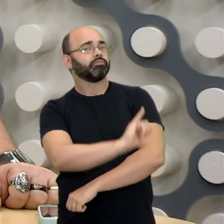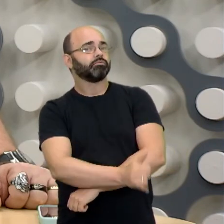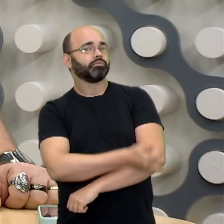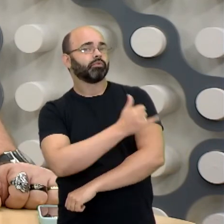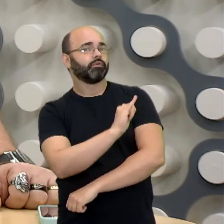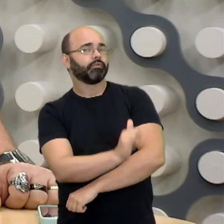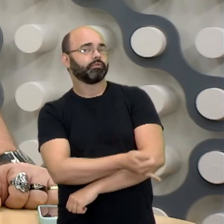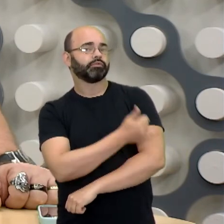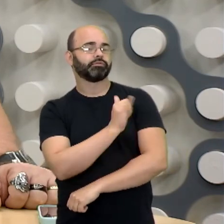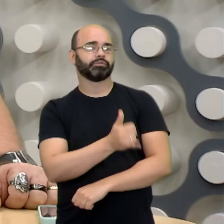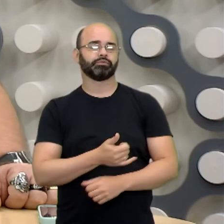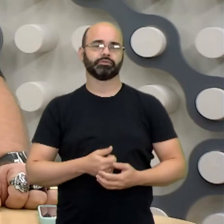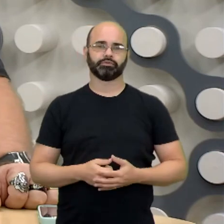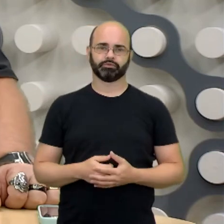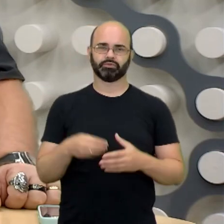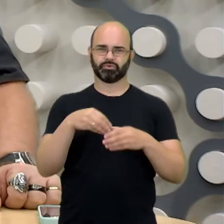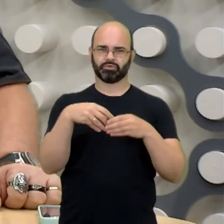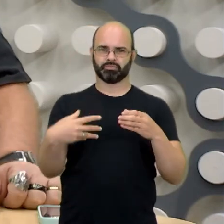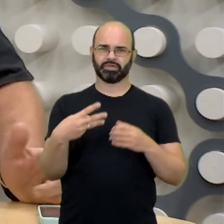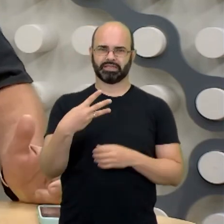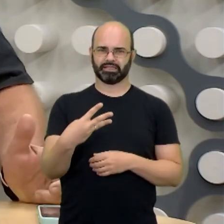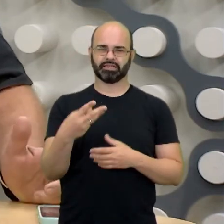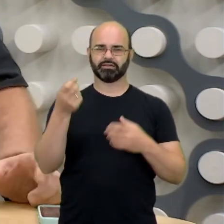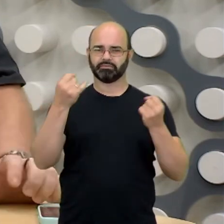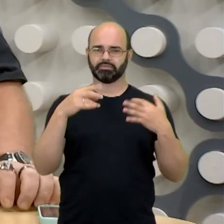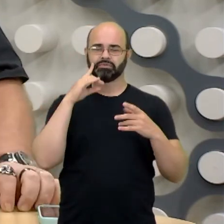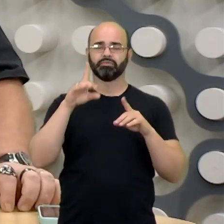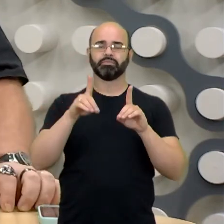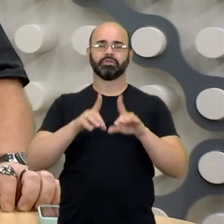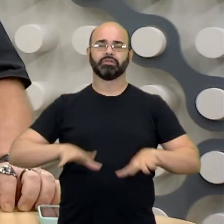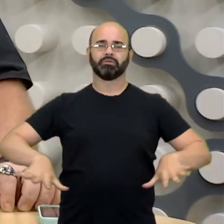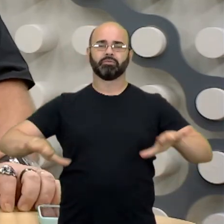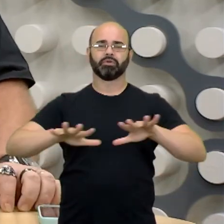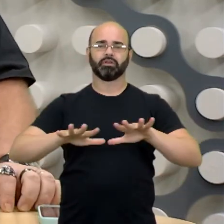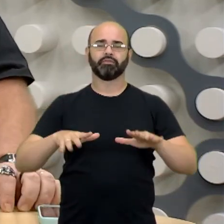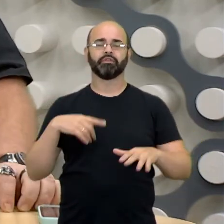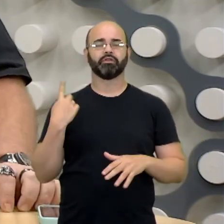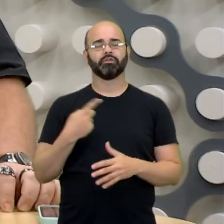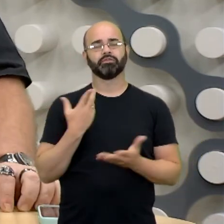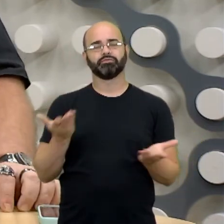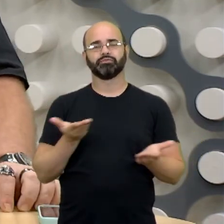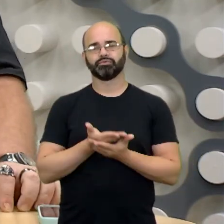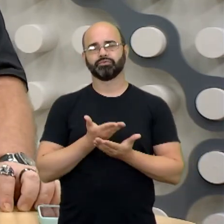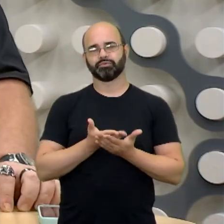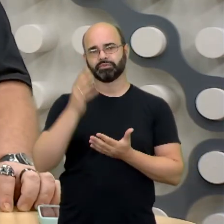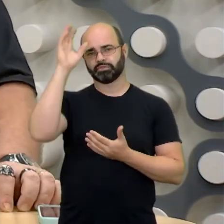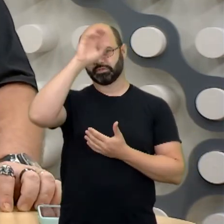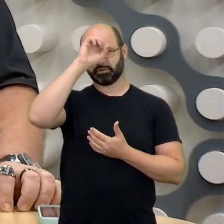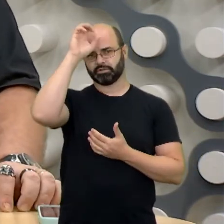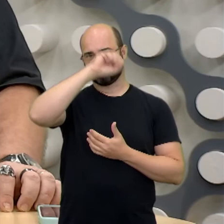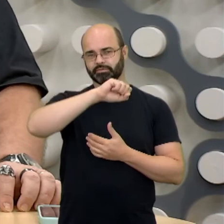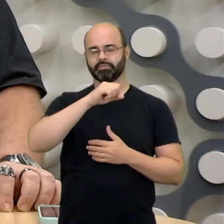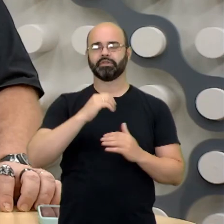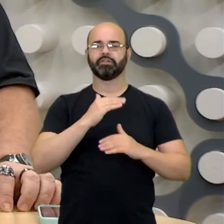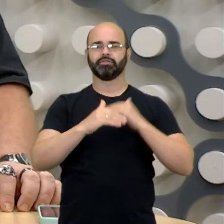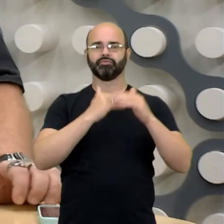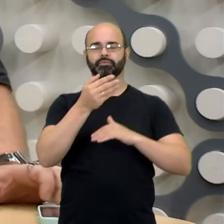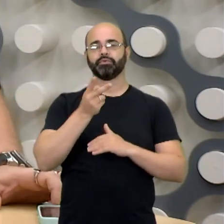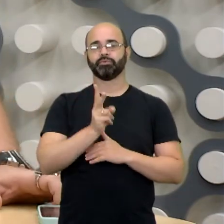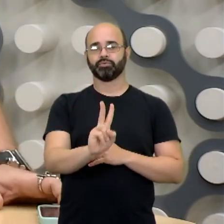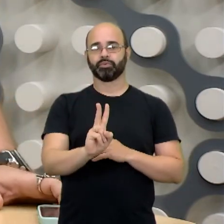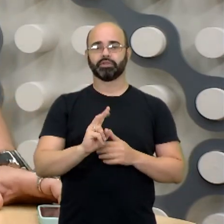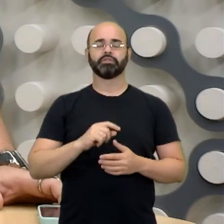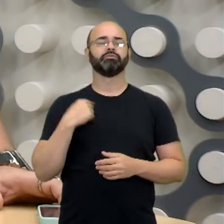né, especificamente aí sobre demografia, que é o que nós vimos na aula de hoje, no desenvolvimento 2, nós vamos ver